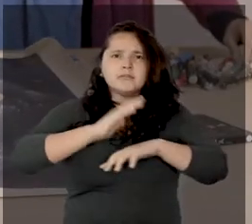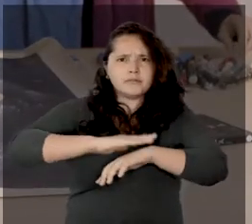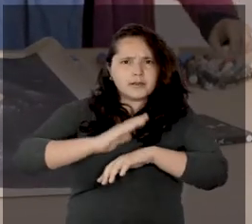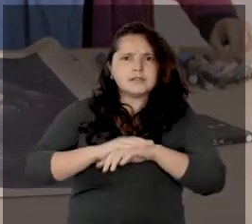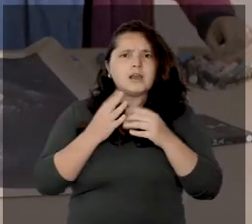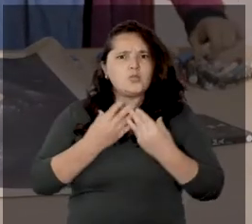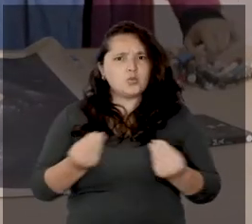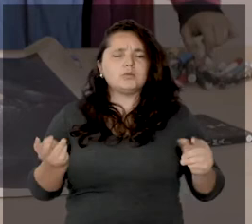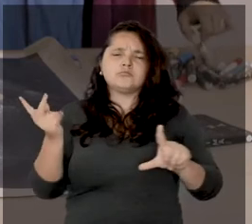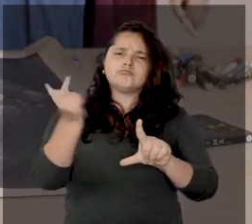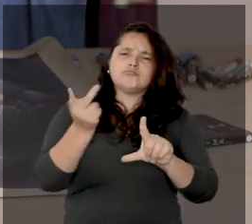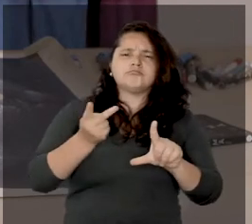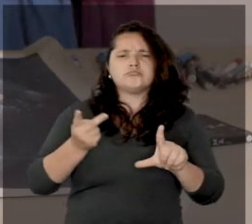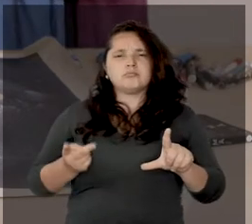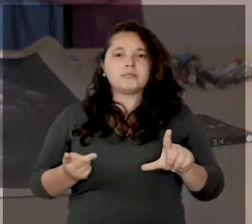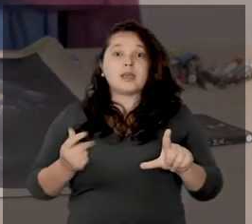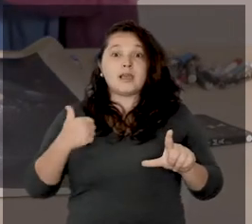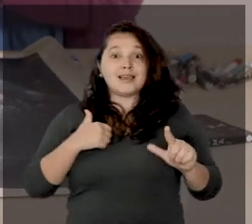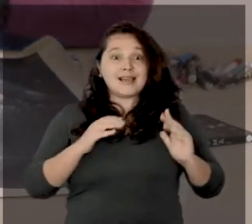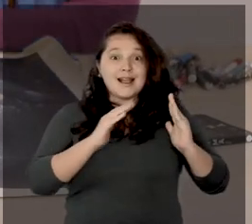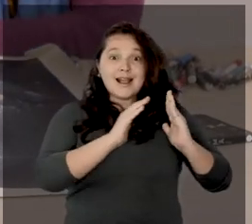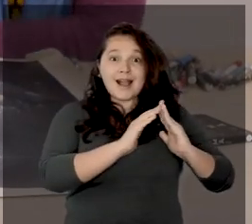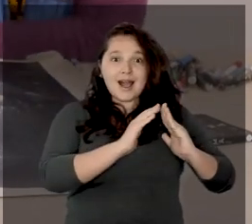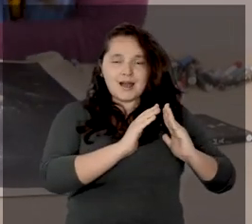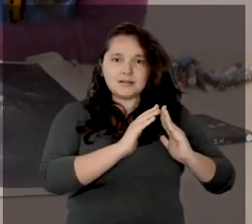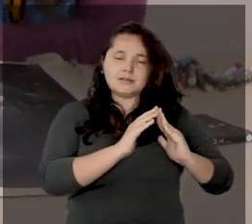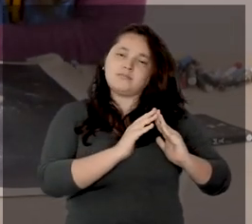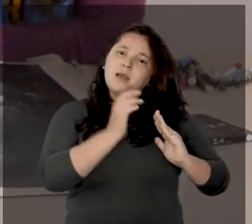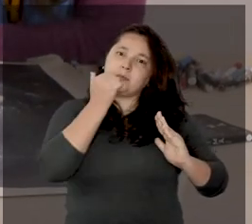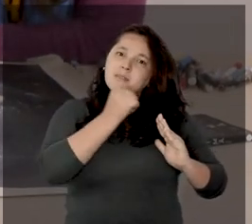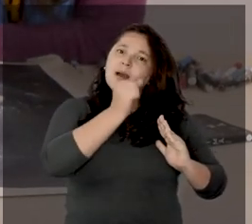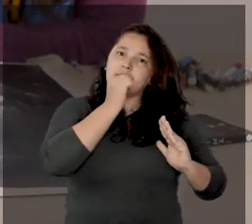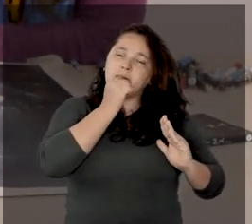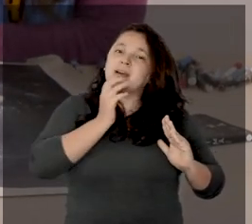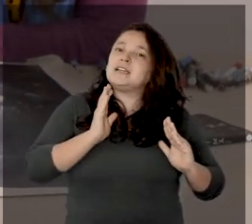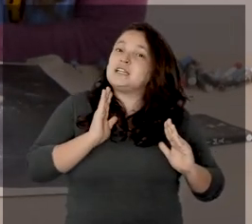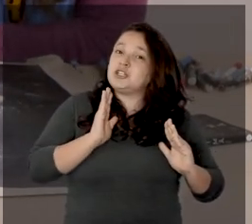talvez por ter uma mãe que também já trabalhava com questões